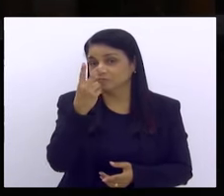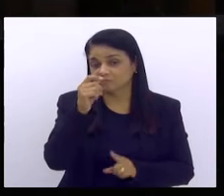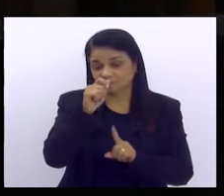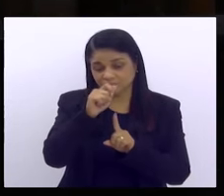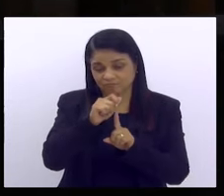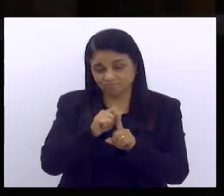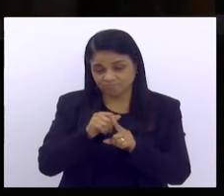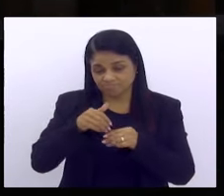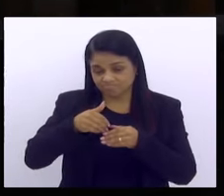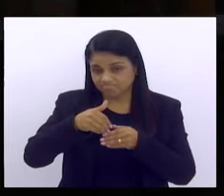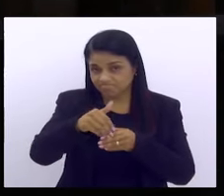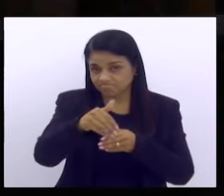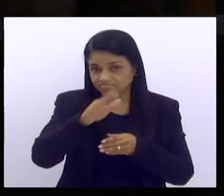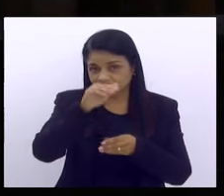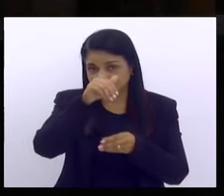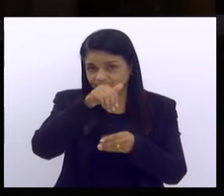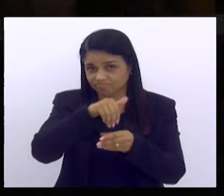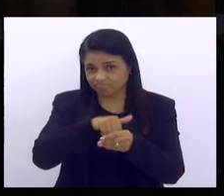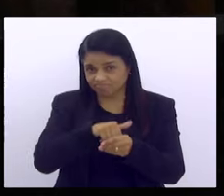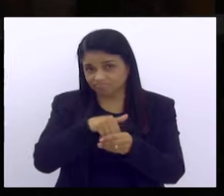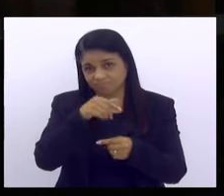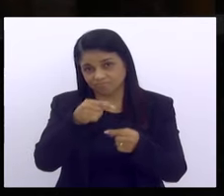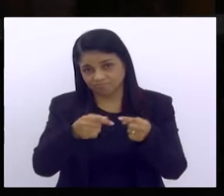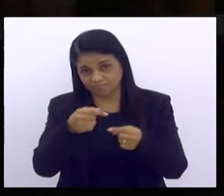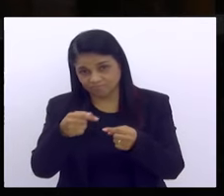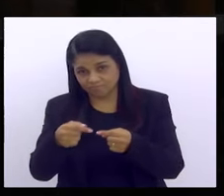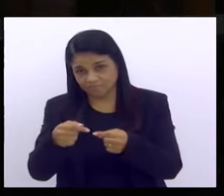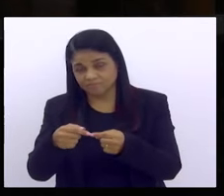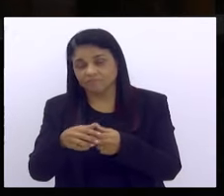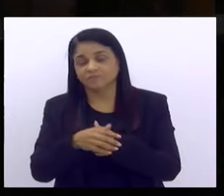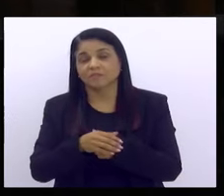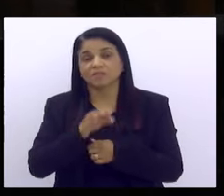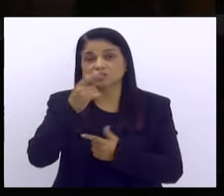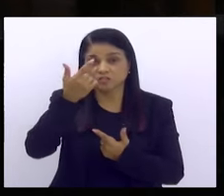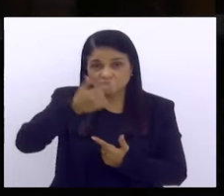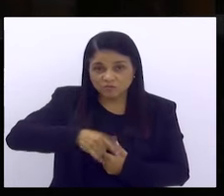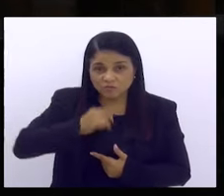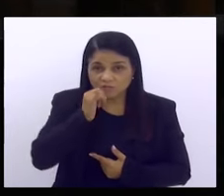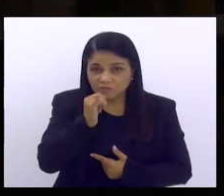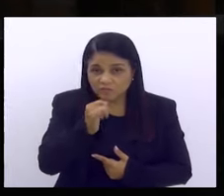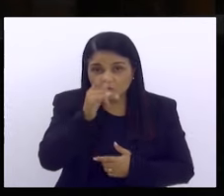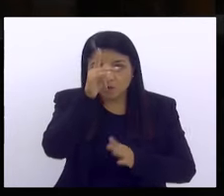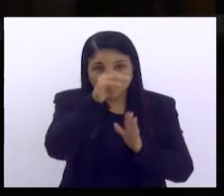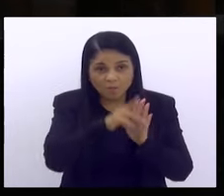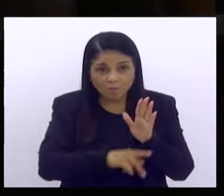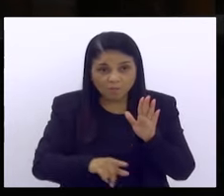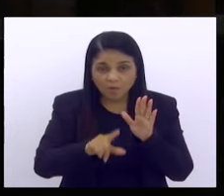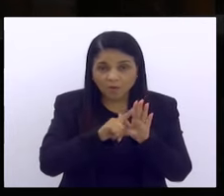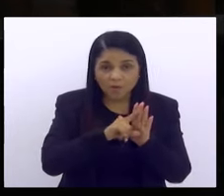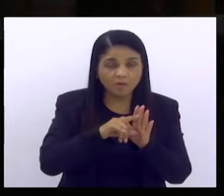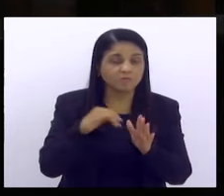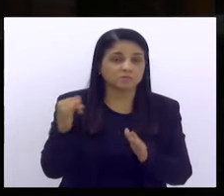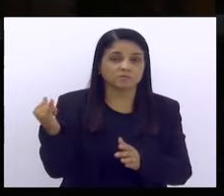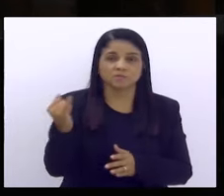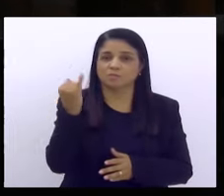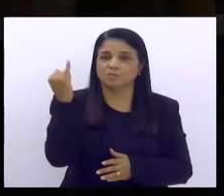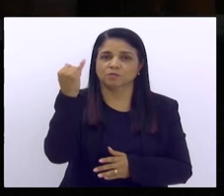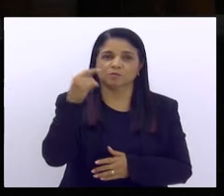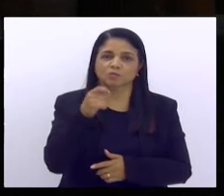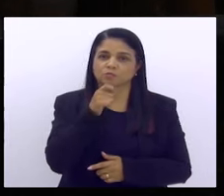2 meses pela frente. E volto a afirmar, não tem projetos que sejam mais